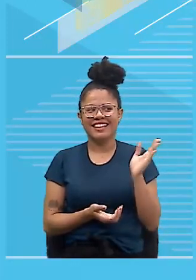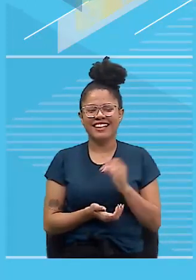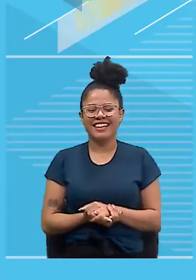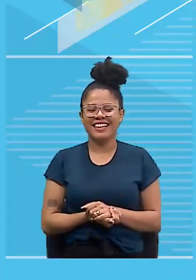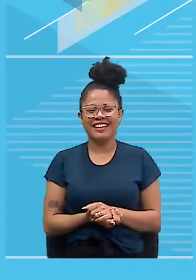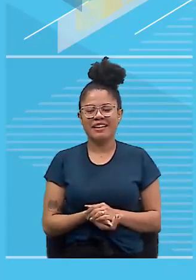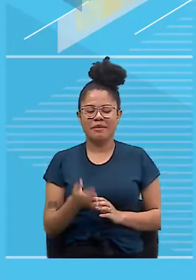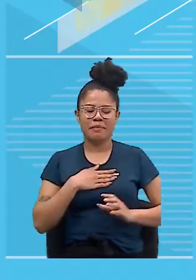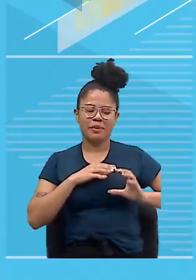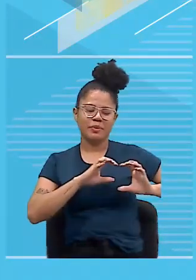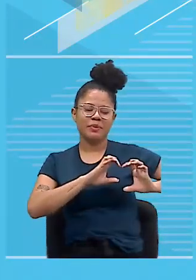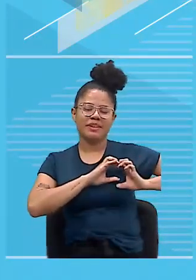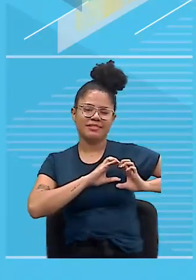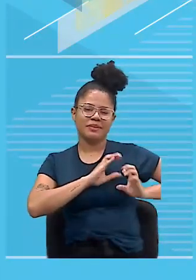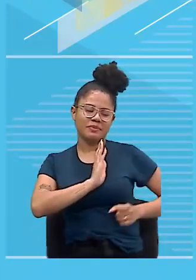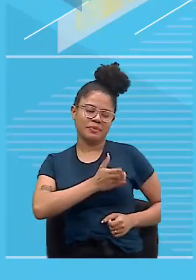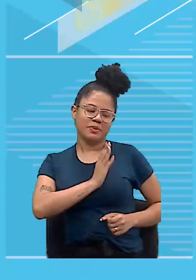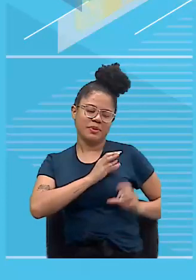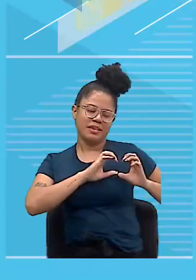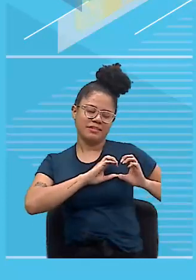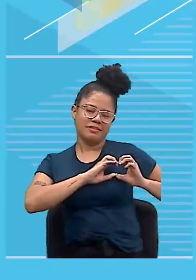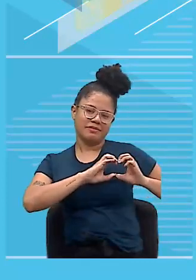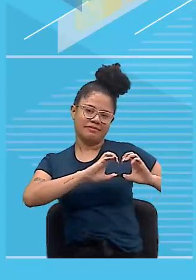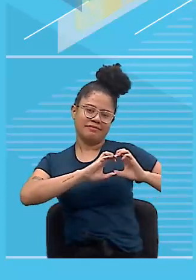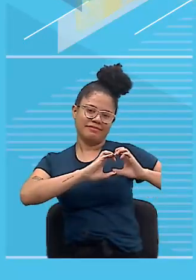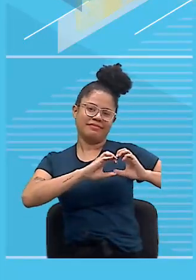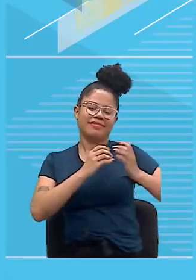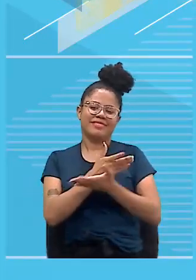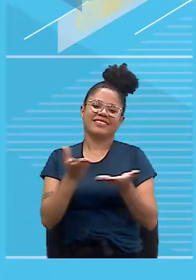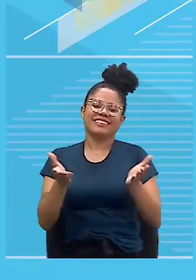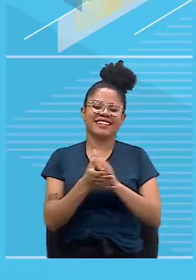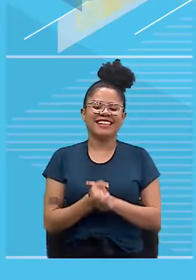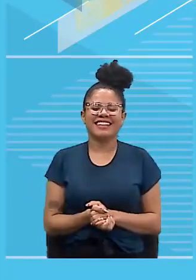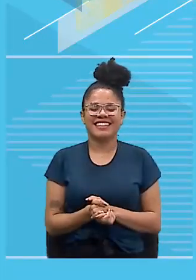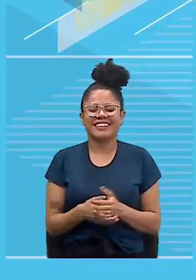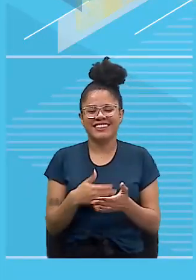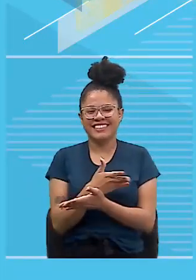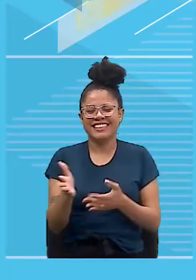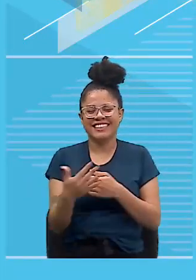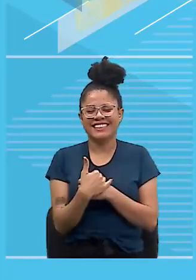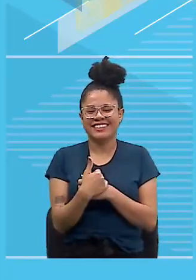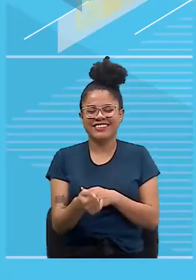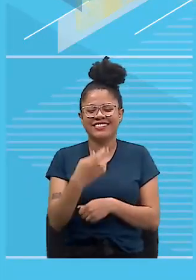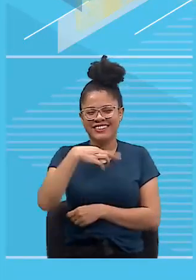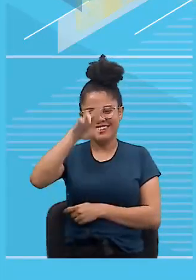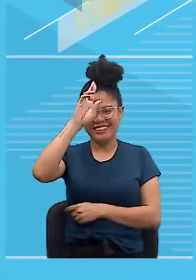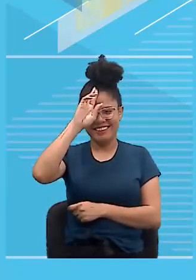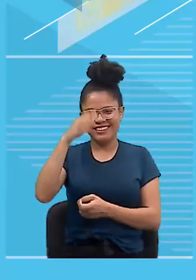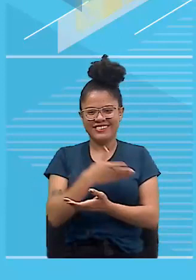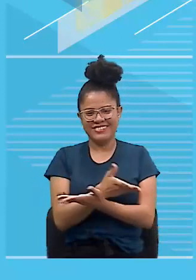coraçãozinho para vocês um convite lindo desse aí professor venha Professor venha venha almoçar com a gente